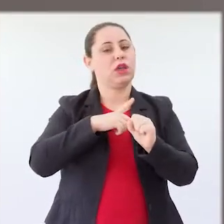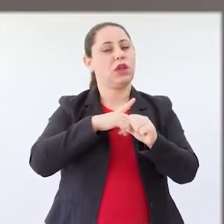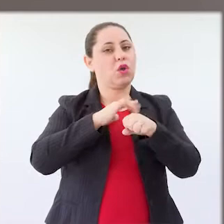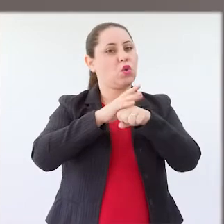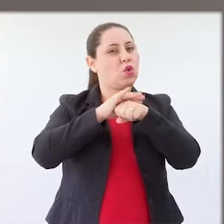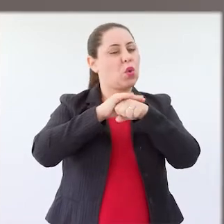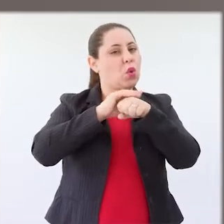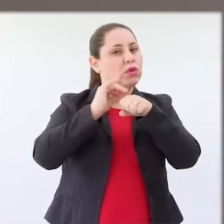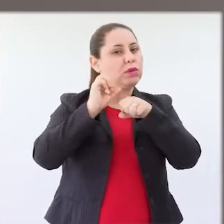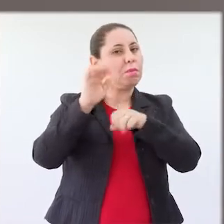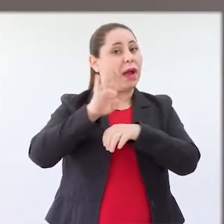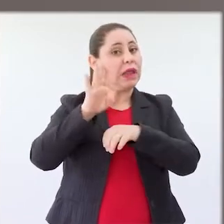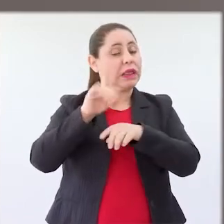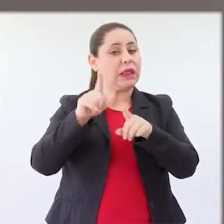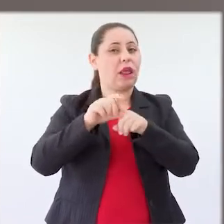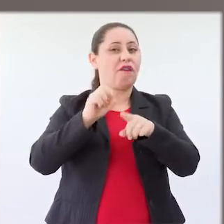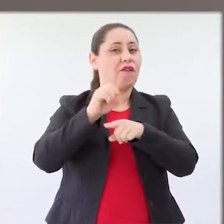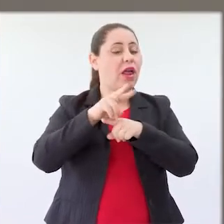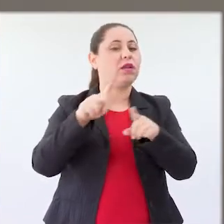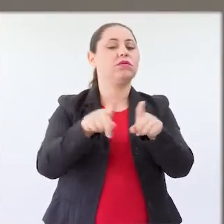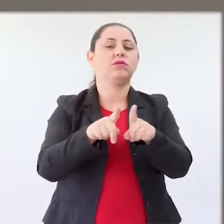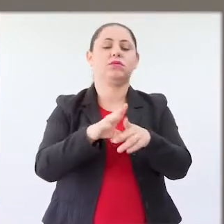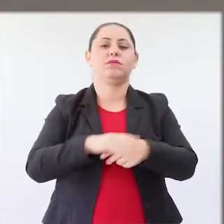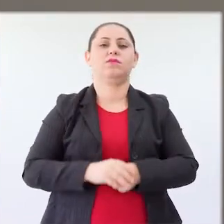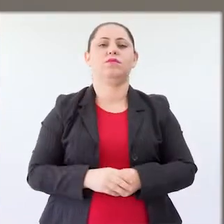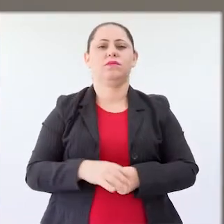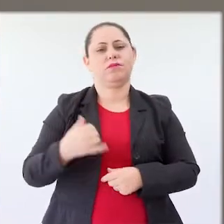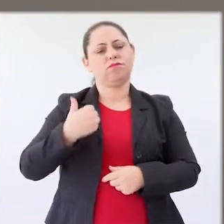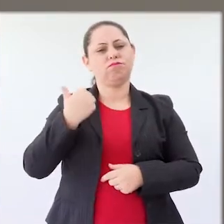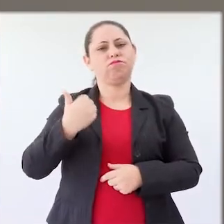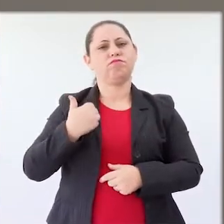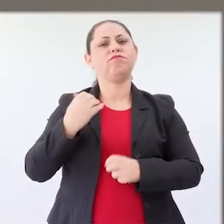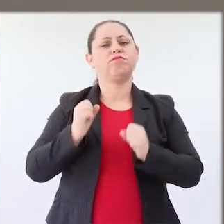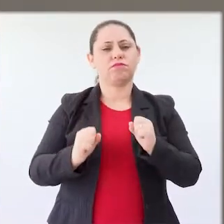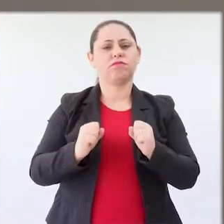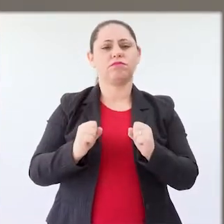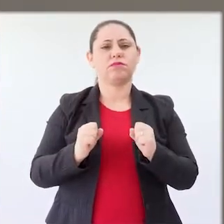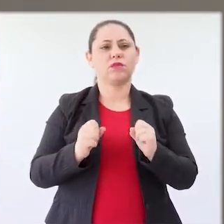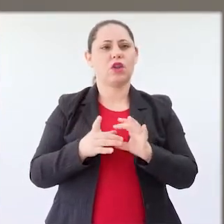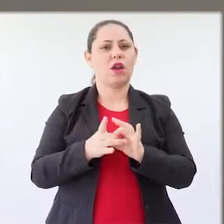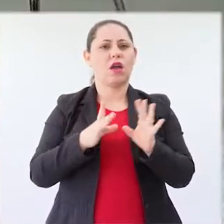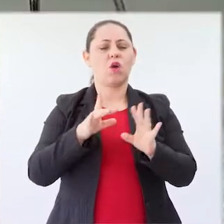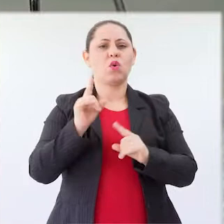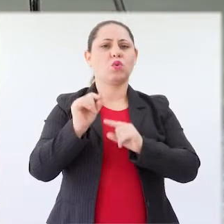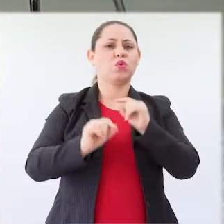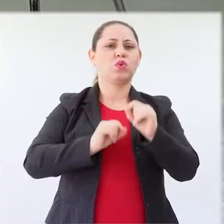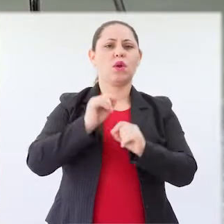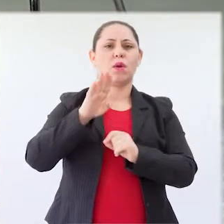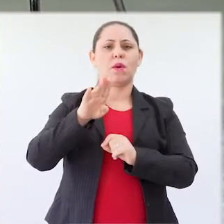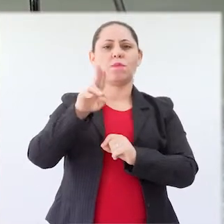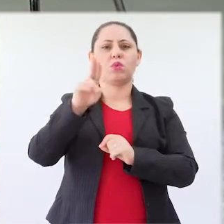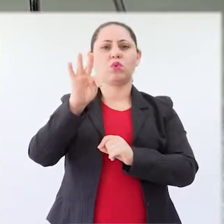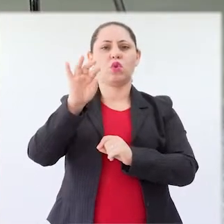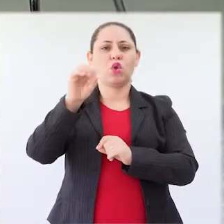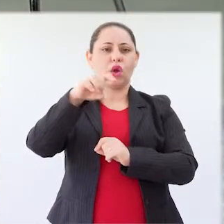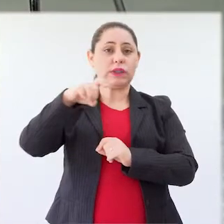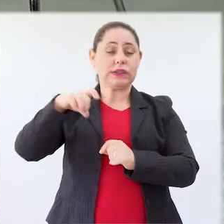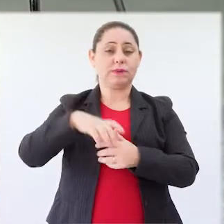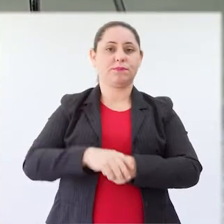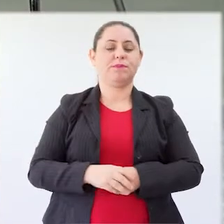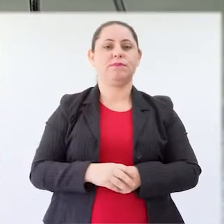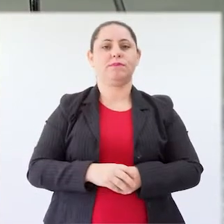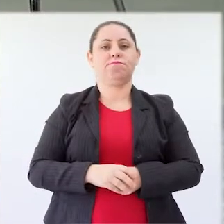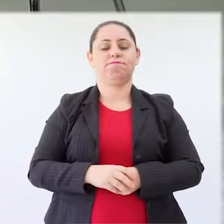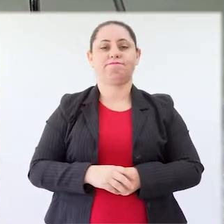contaminação. É muito simples mesmo. E com quantos anos é recomendado o Botox, fazer o Botox?